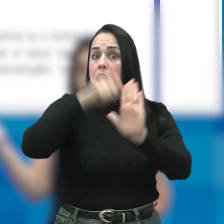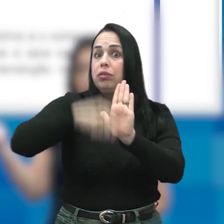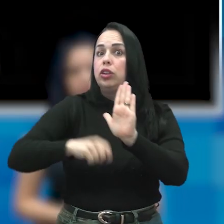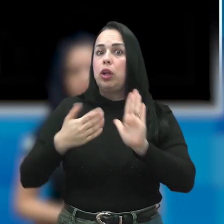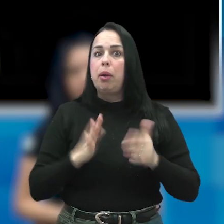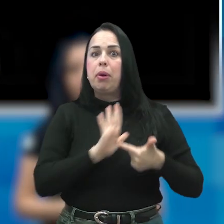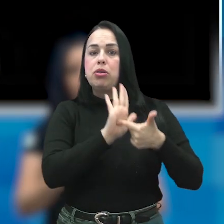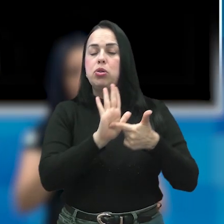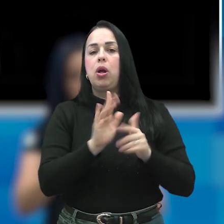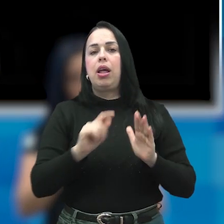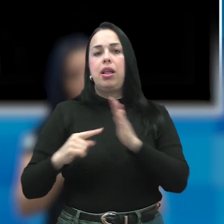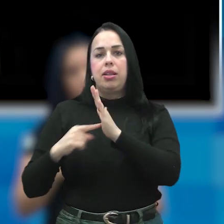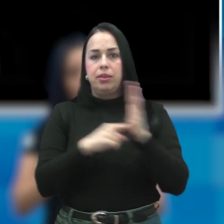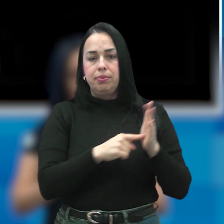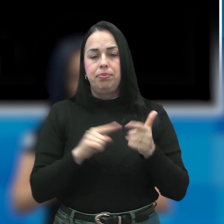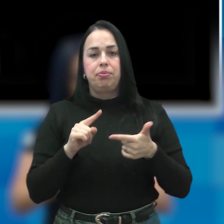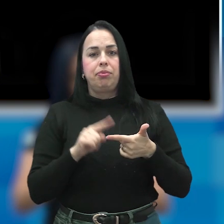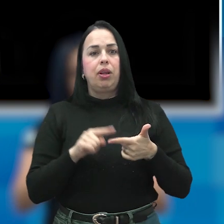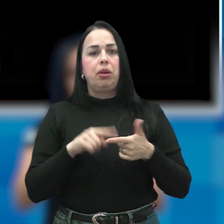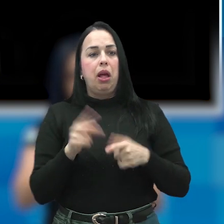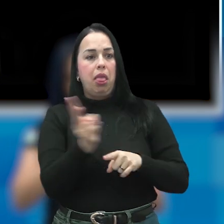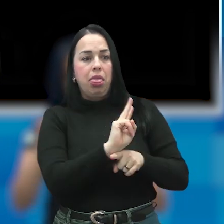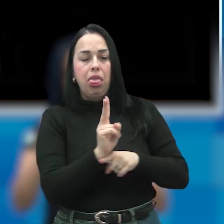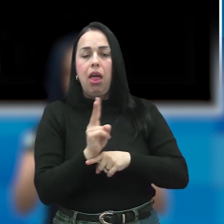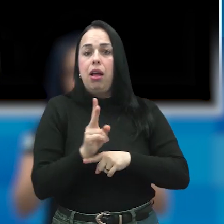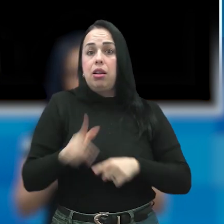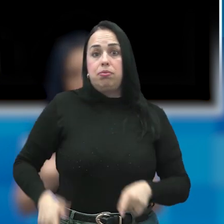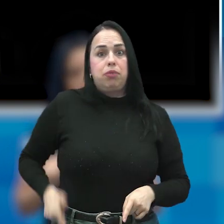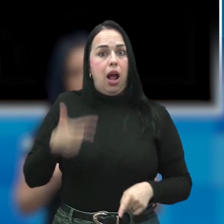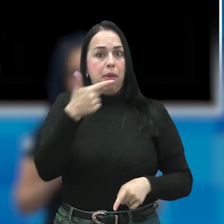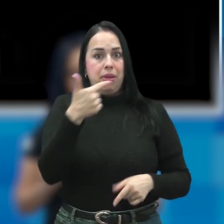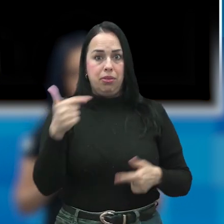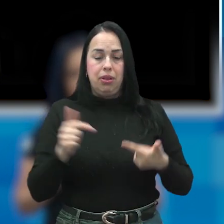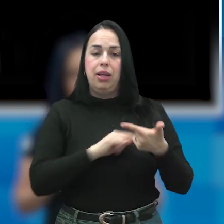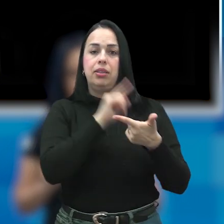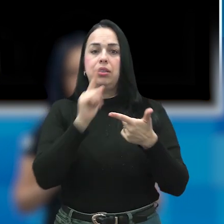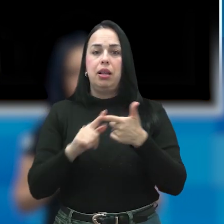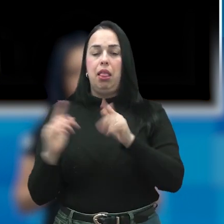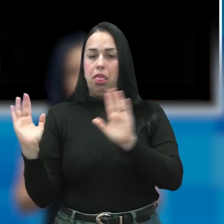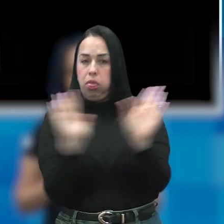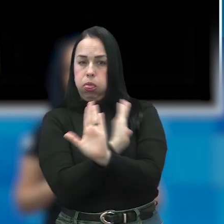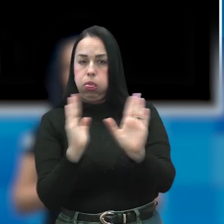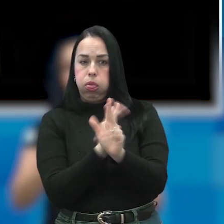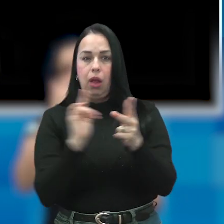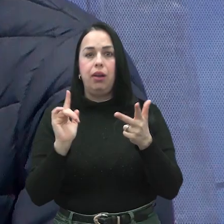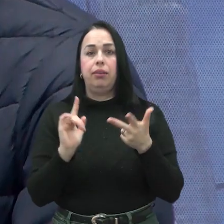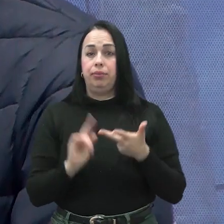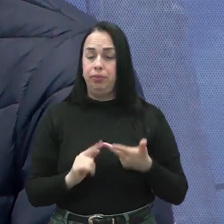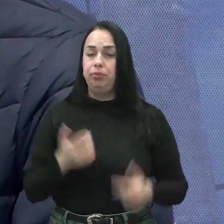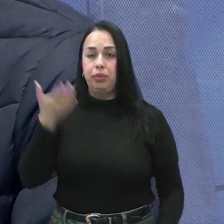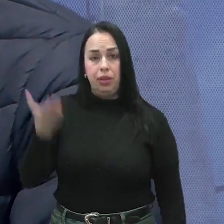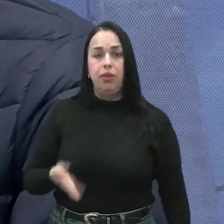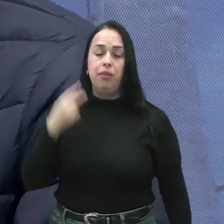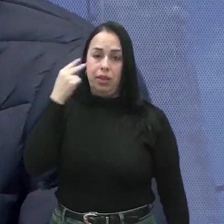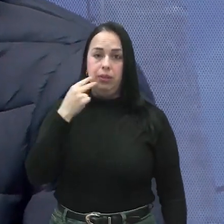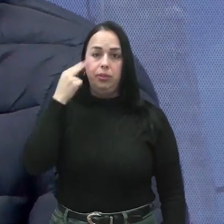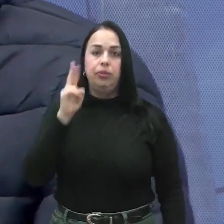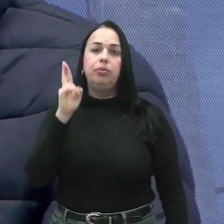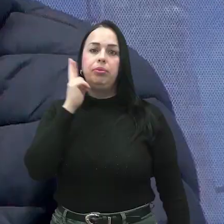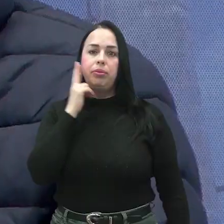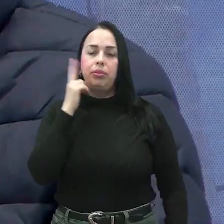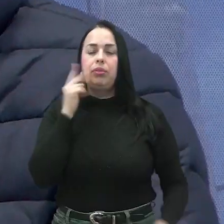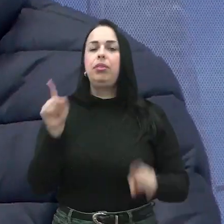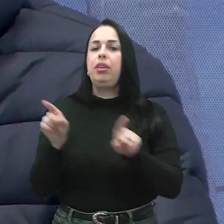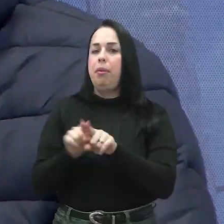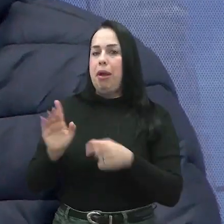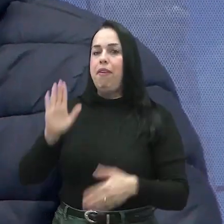agentes. Entre as queixas estariam um trabalho de ronda sem armas, perseguições e porte de arma vencido. Renato Santiago também